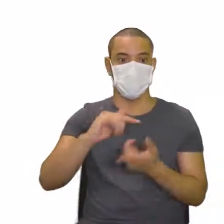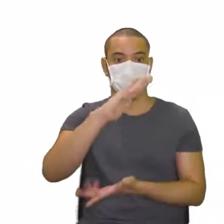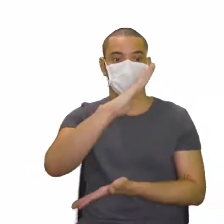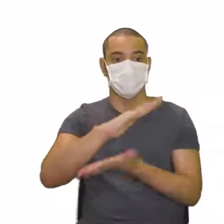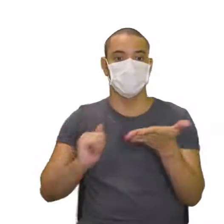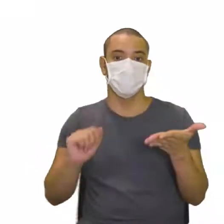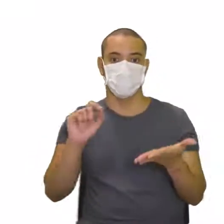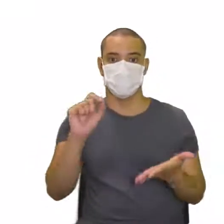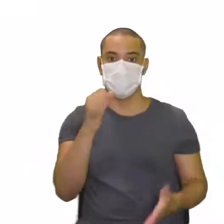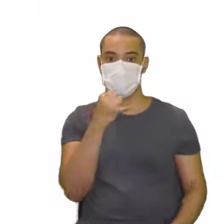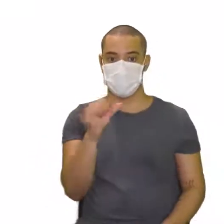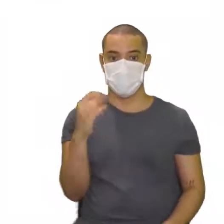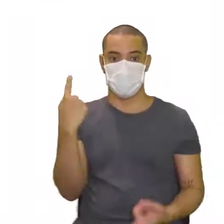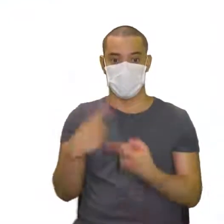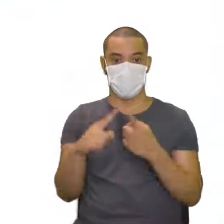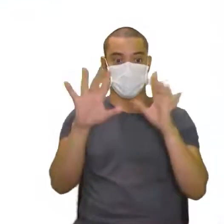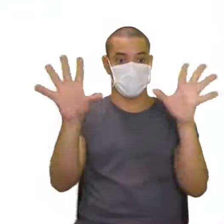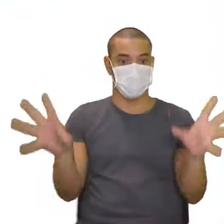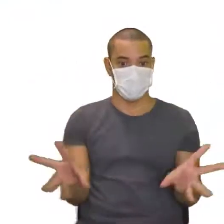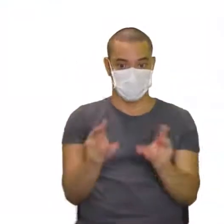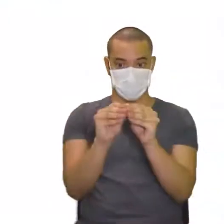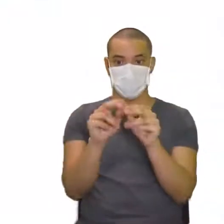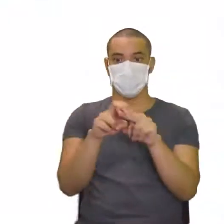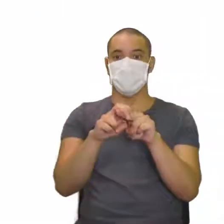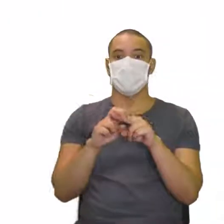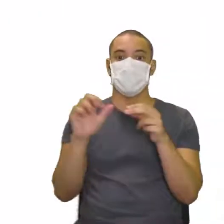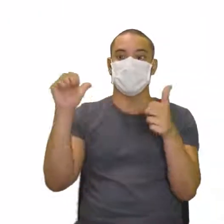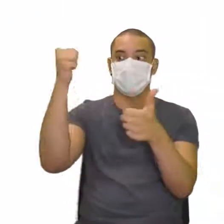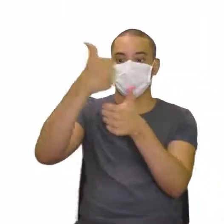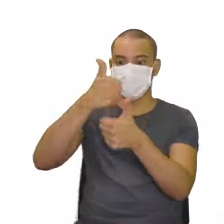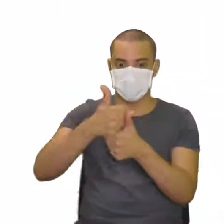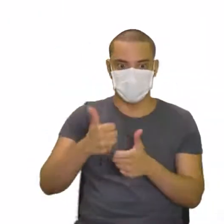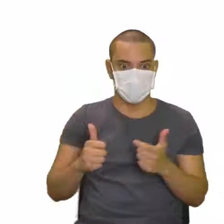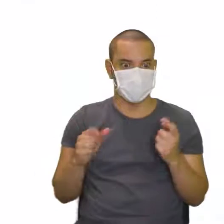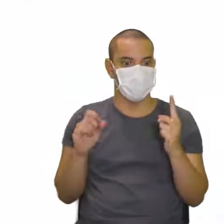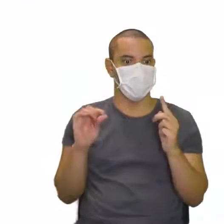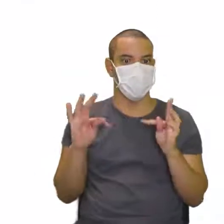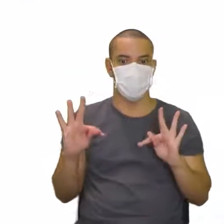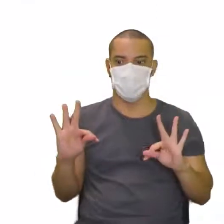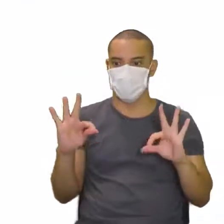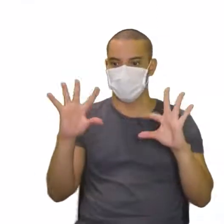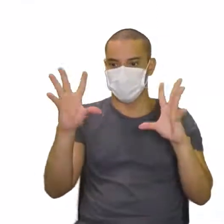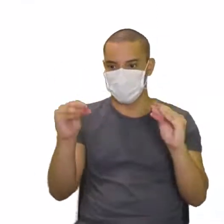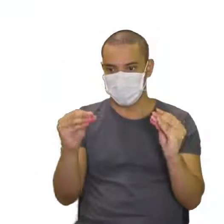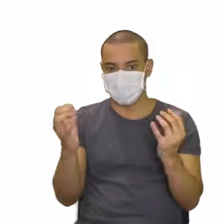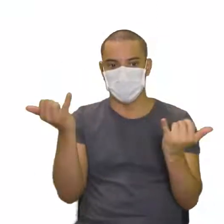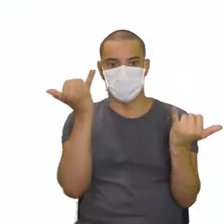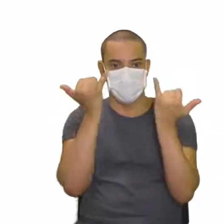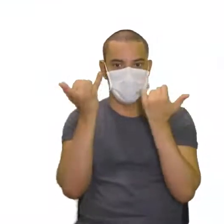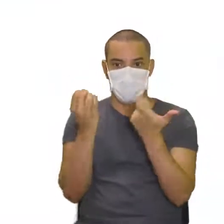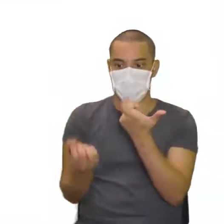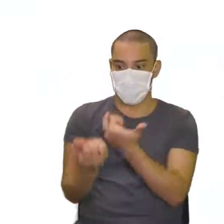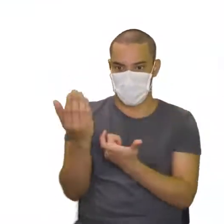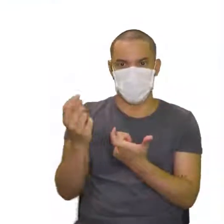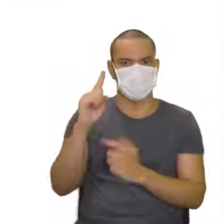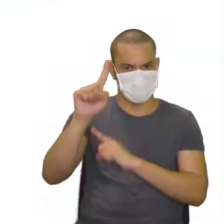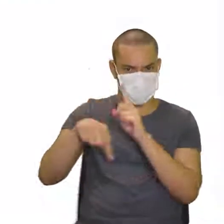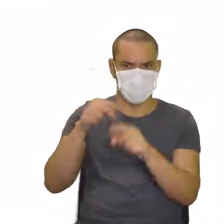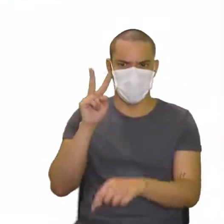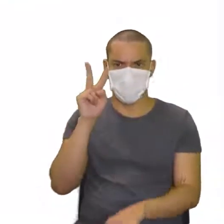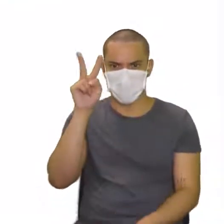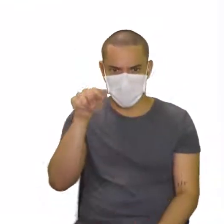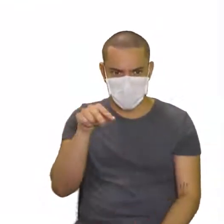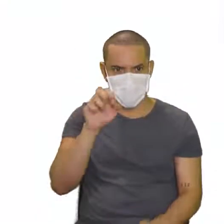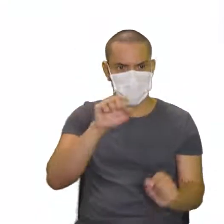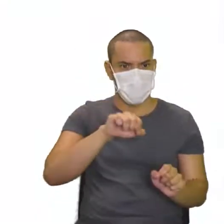simplificou, tá bom? Então, ali substituindo todos os valores, pessoal, dos dados, revejam depois essa